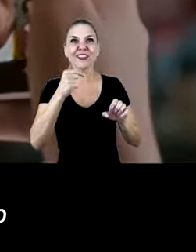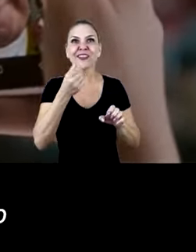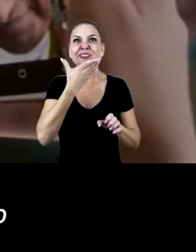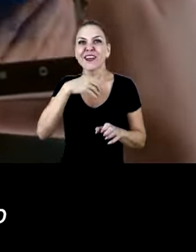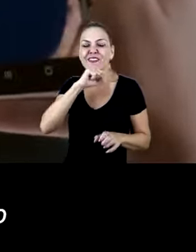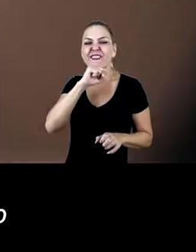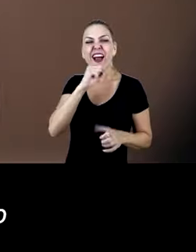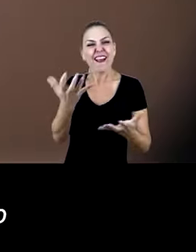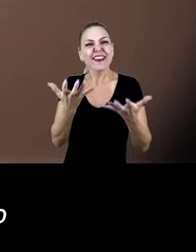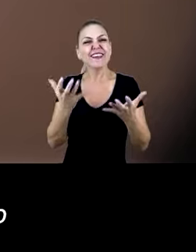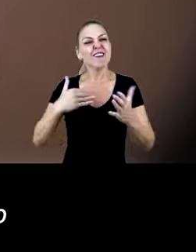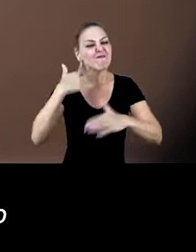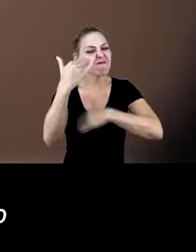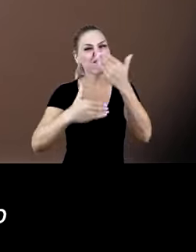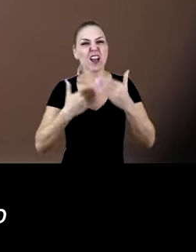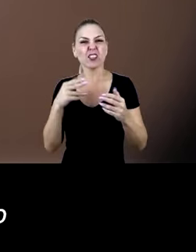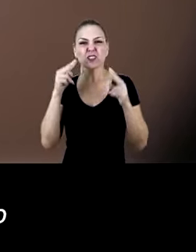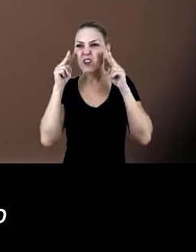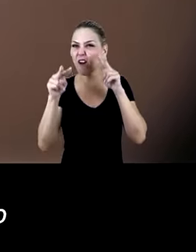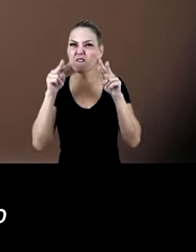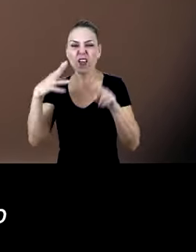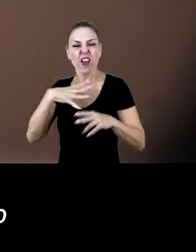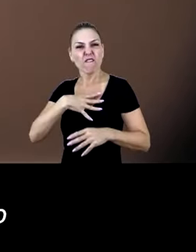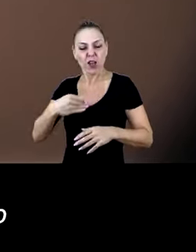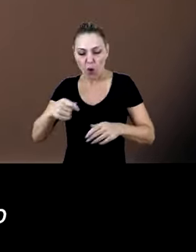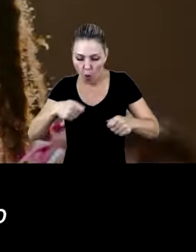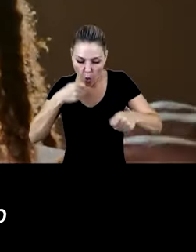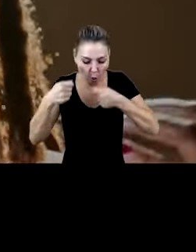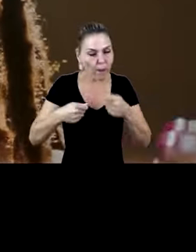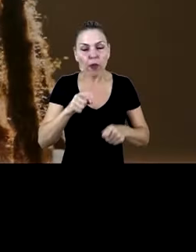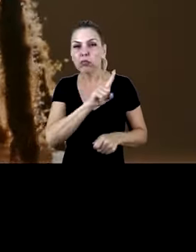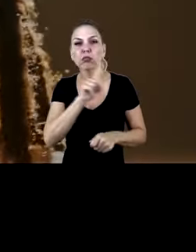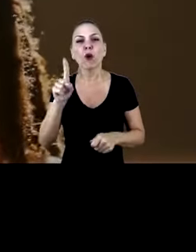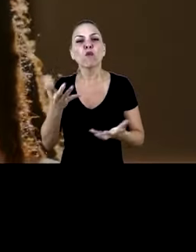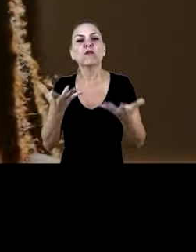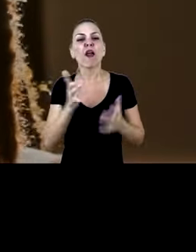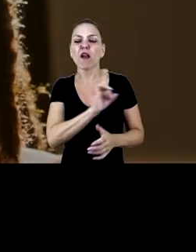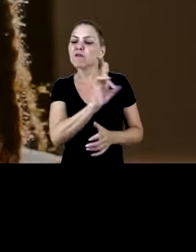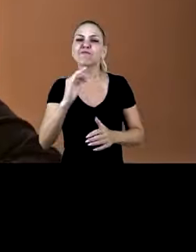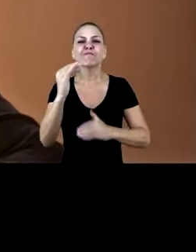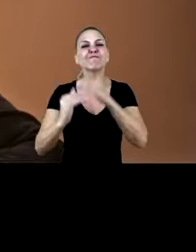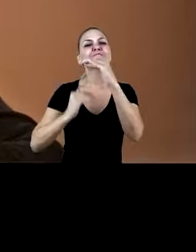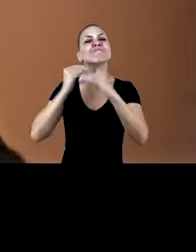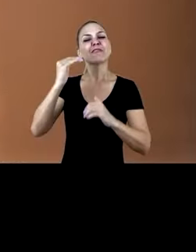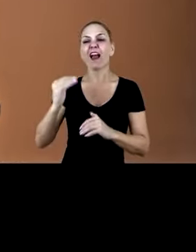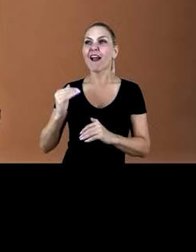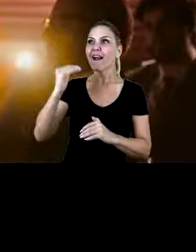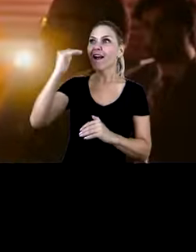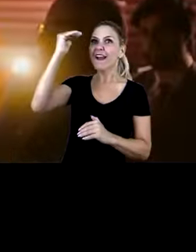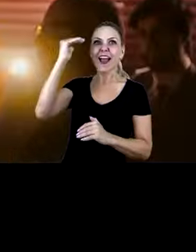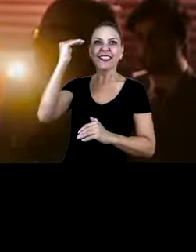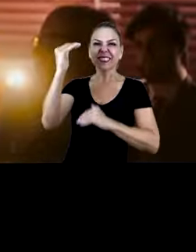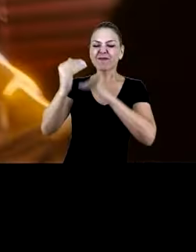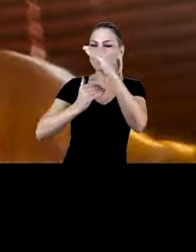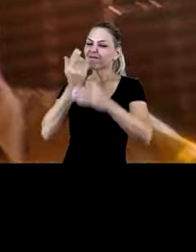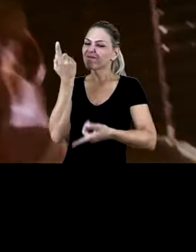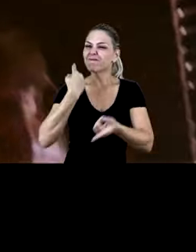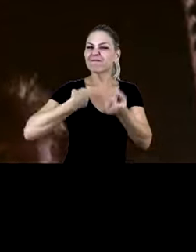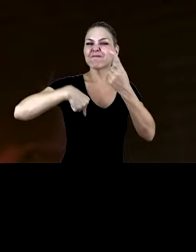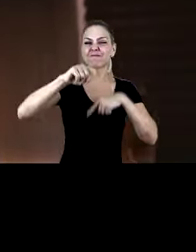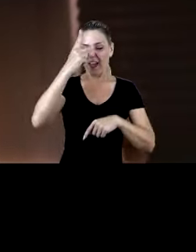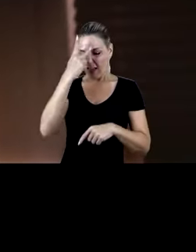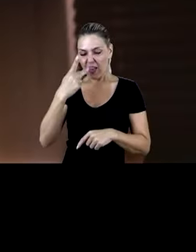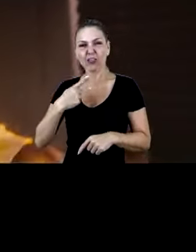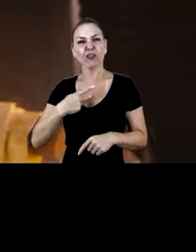e quer muito mais do que ver seus filhos comendo quer que cada um cresça que cada um cresça seja dono de